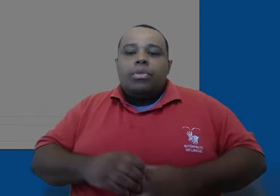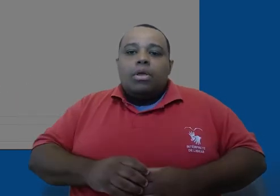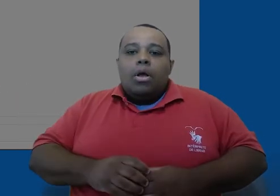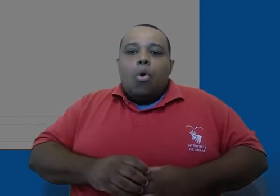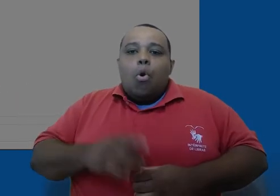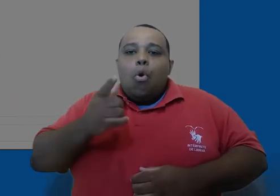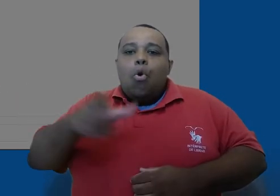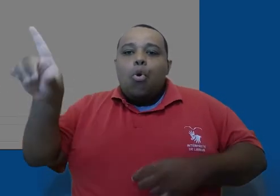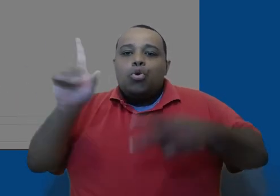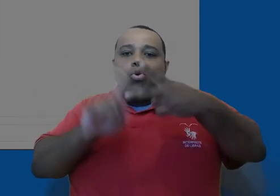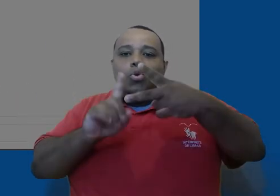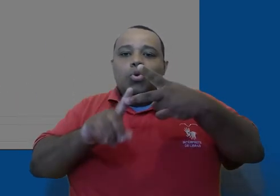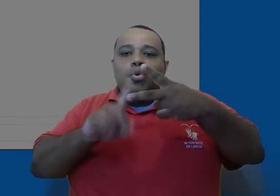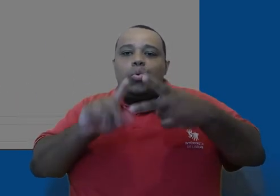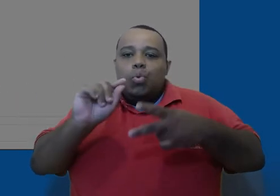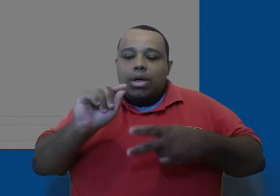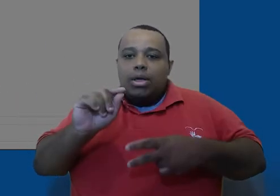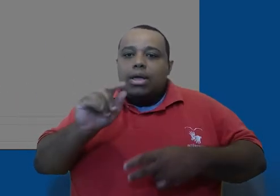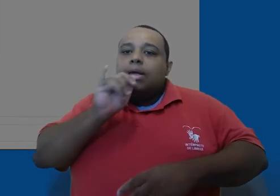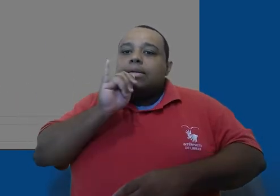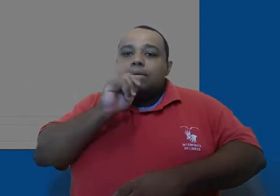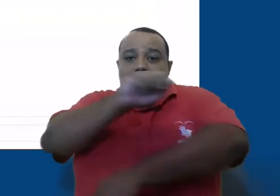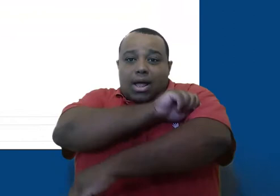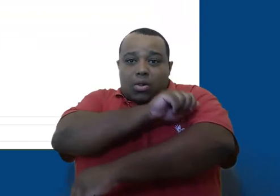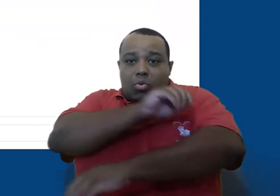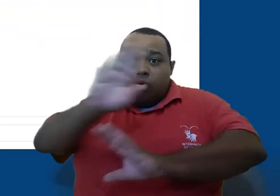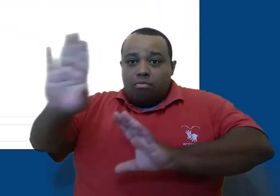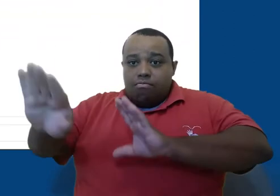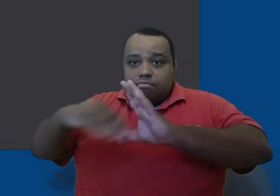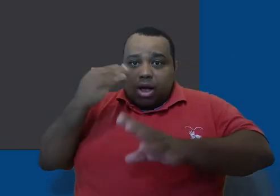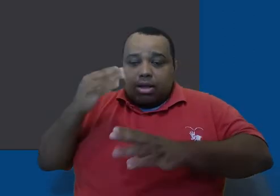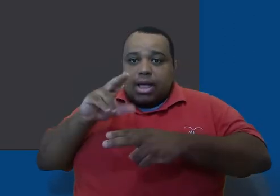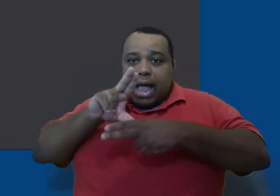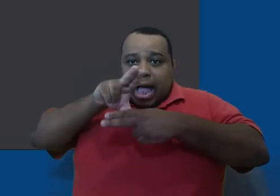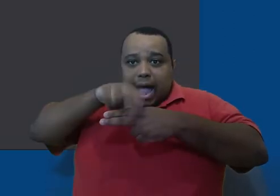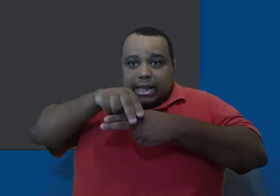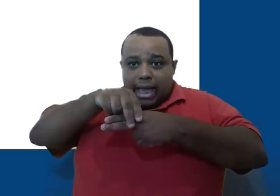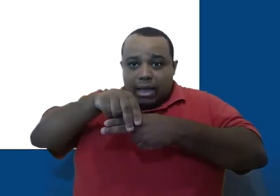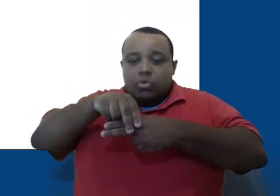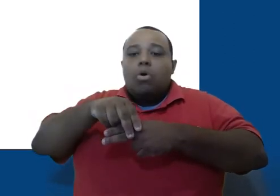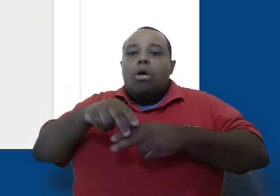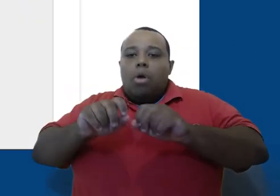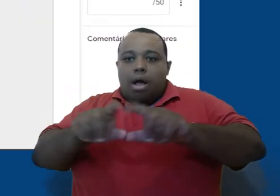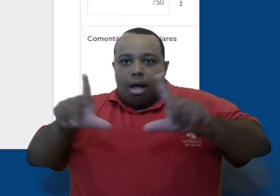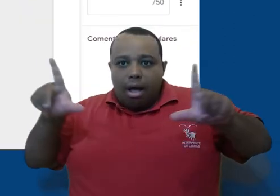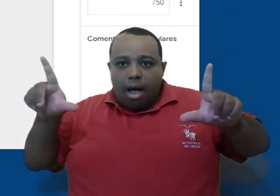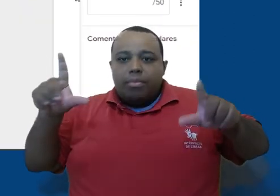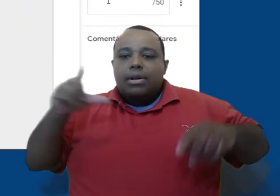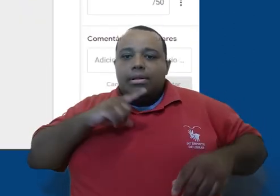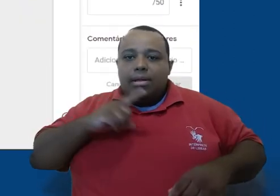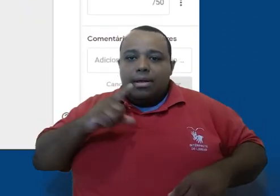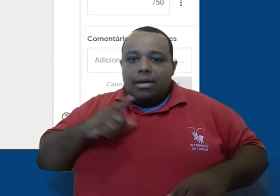novamente a outra forma de termos acesso ao histórico é quando abrimos o anexo enviado pelo aluno na sessão a direita da página